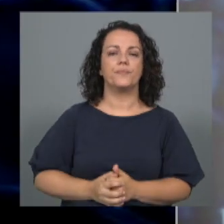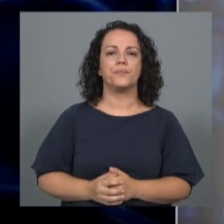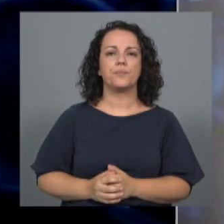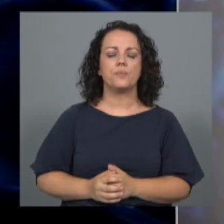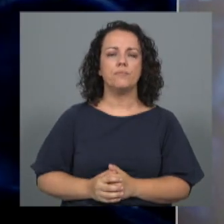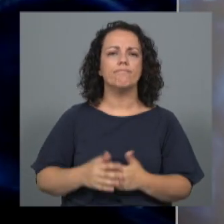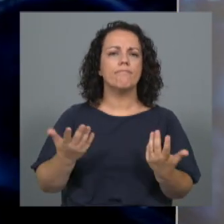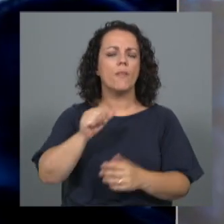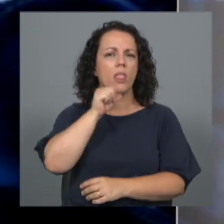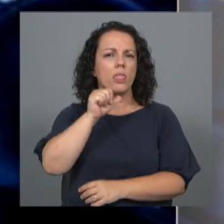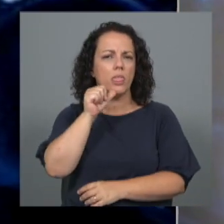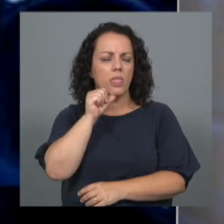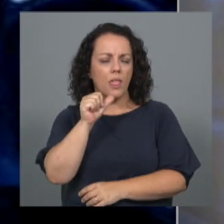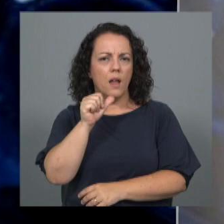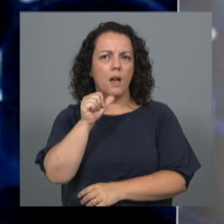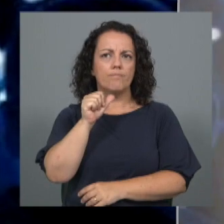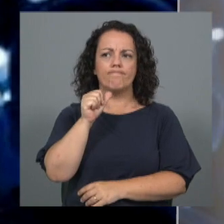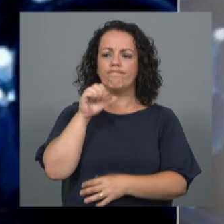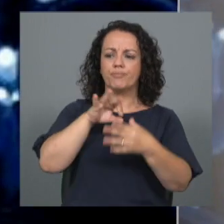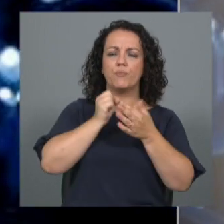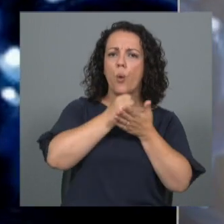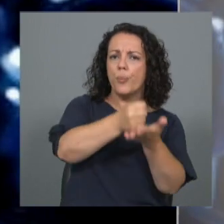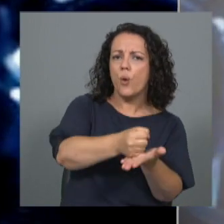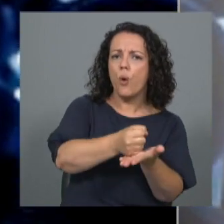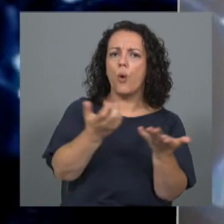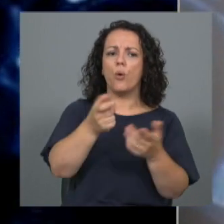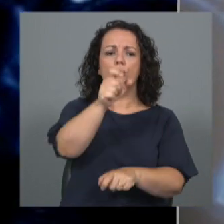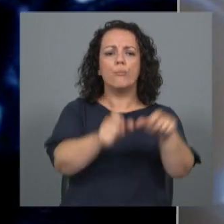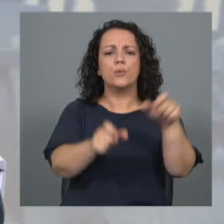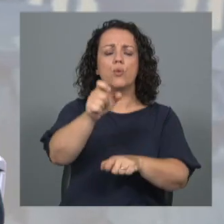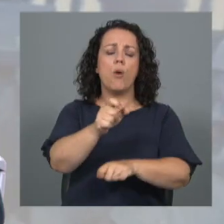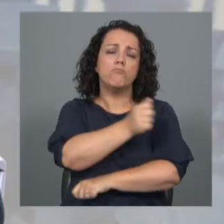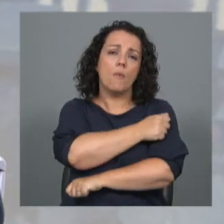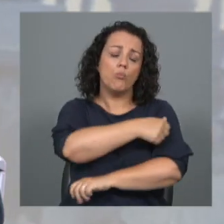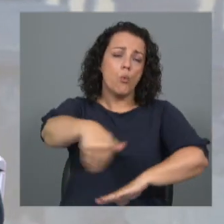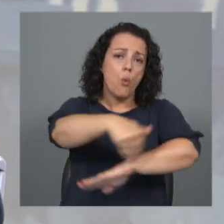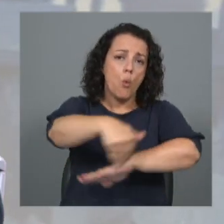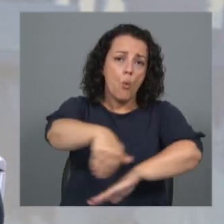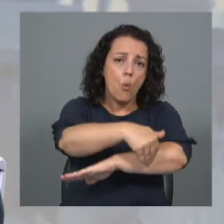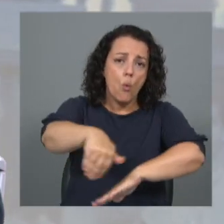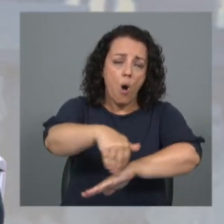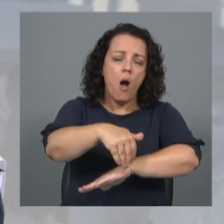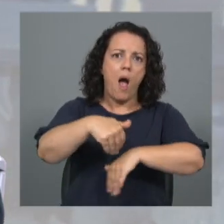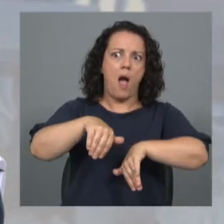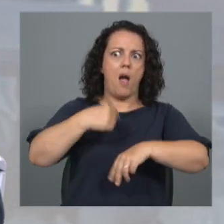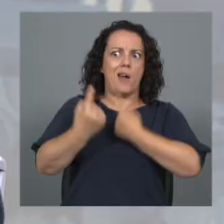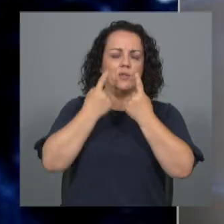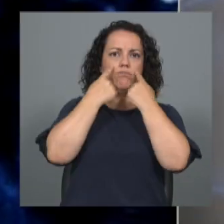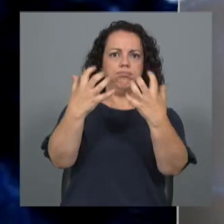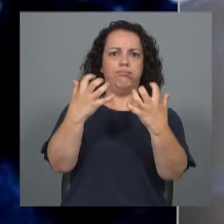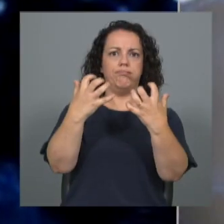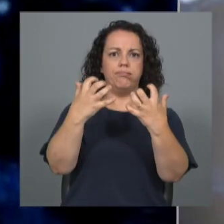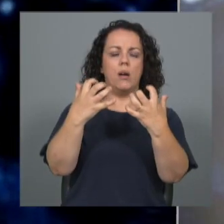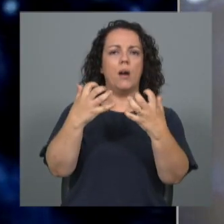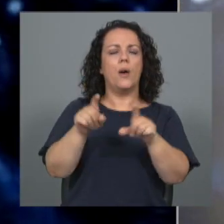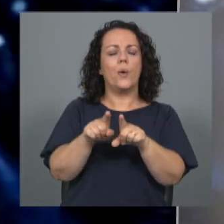no que toca aos apoios prestados às pessoas em situação de sem-abrigo, muitas vezes aquilo que salta à vista é mais uma